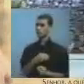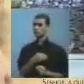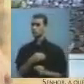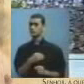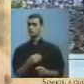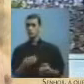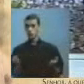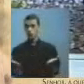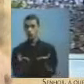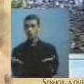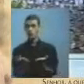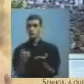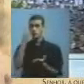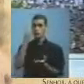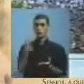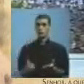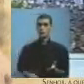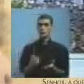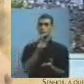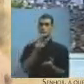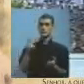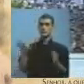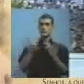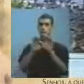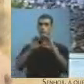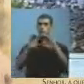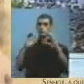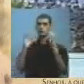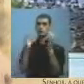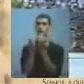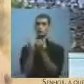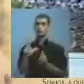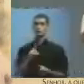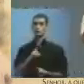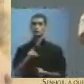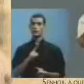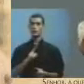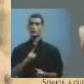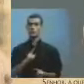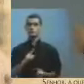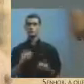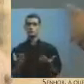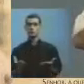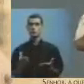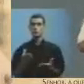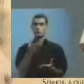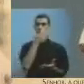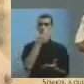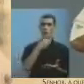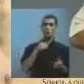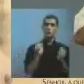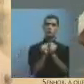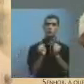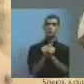tenho. E ele mandou um recado para mim via telefone, que ainda essa semana foi fazer os exames de novo e os médicos não